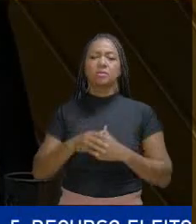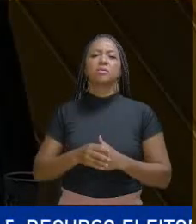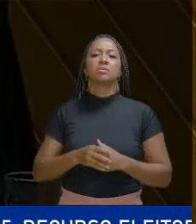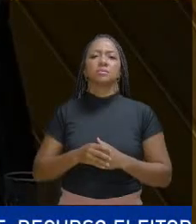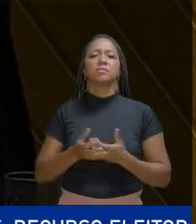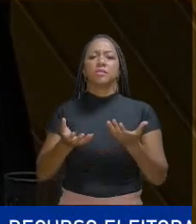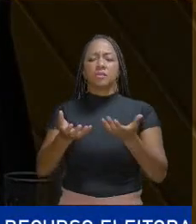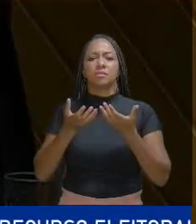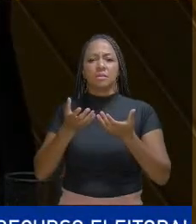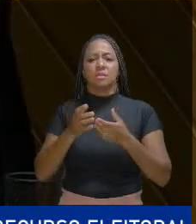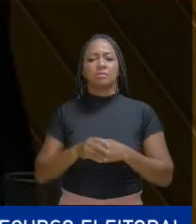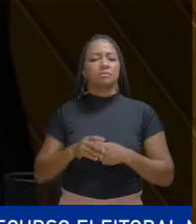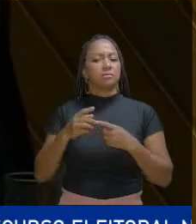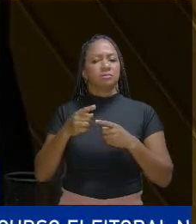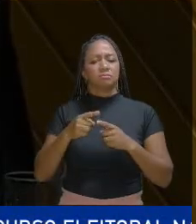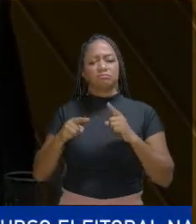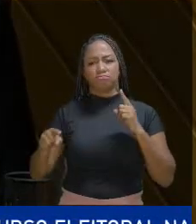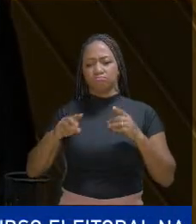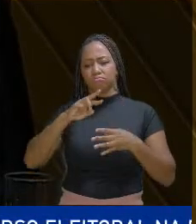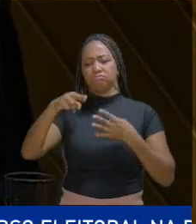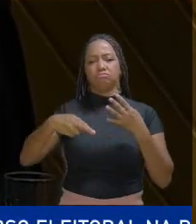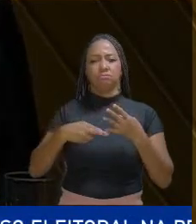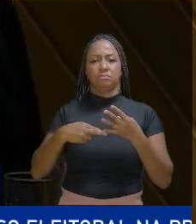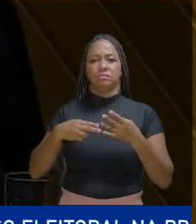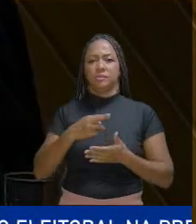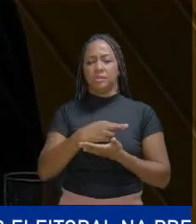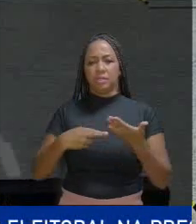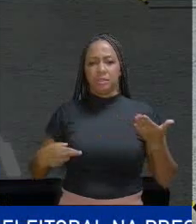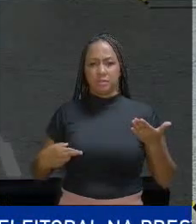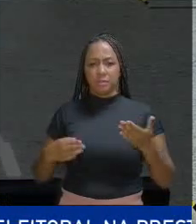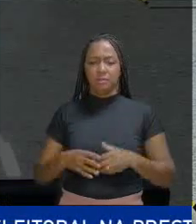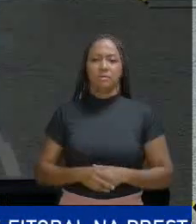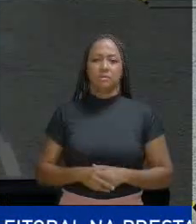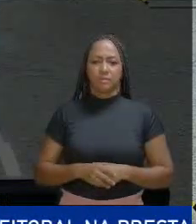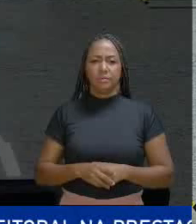Diante disso, requer o não provimento do recurso. É o relatório.